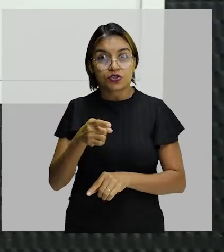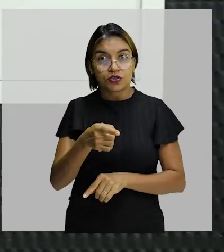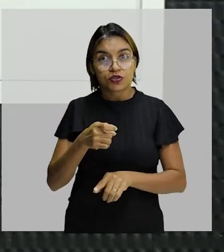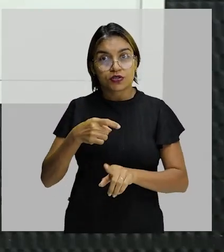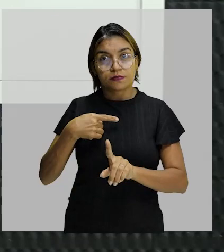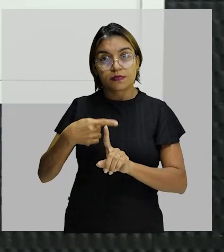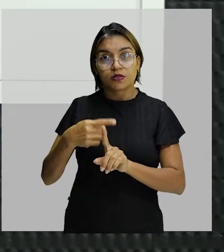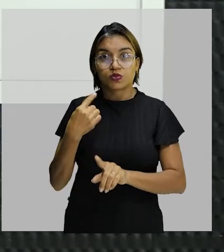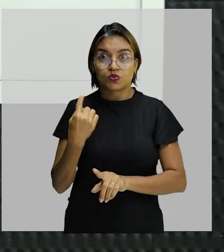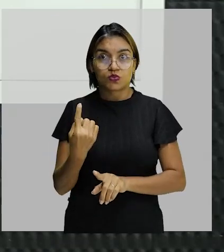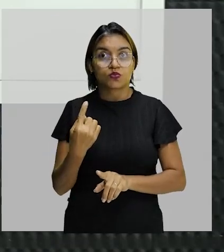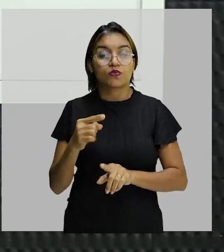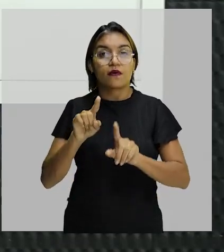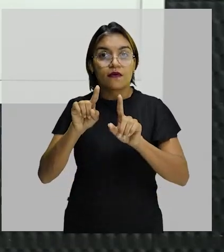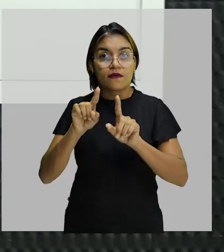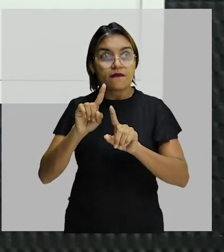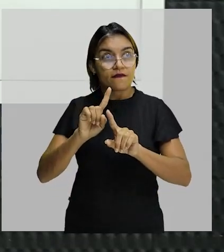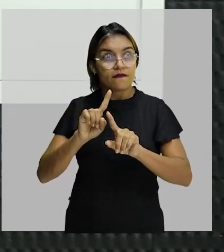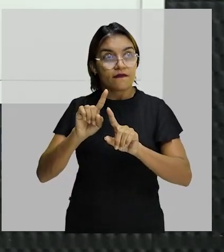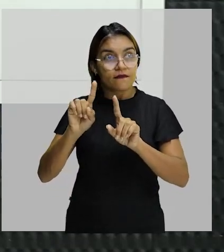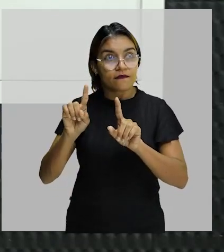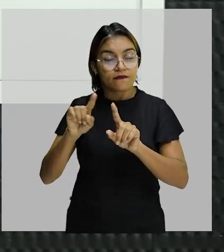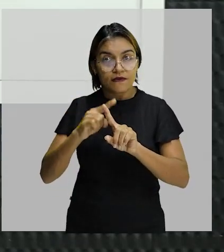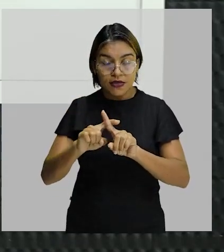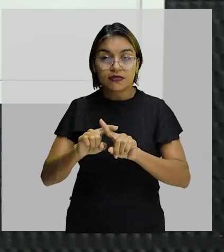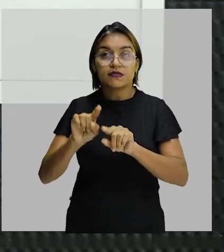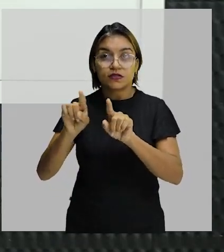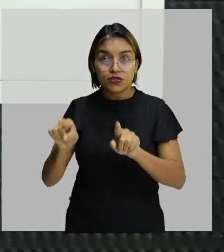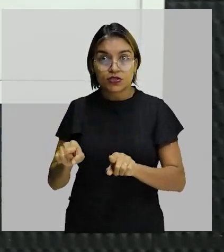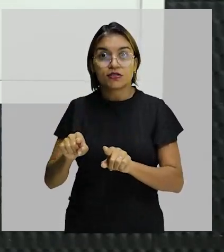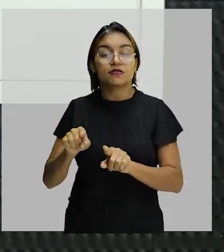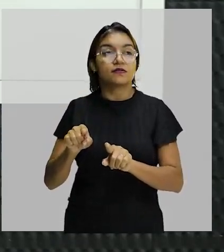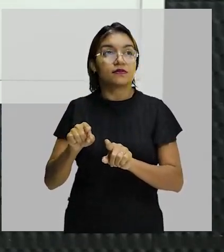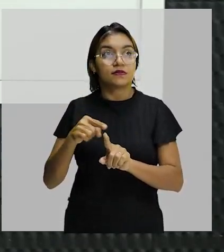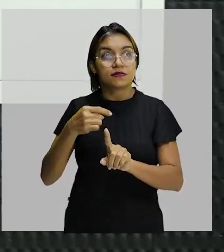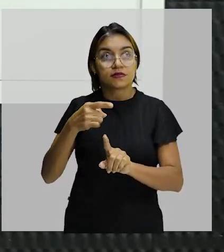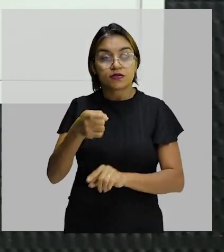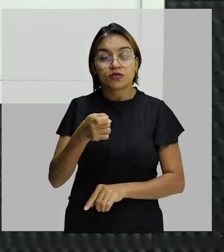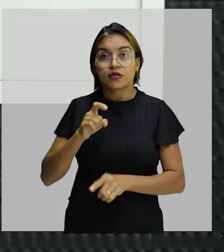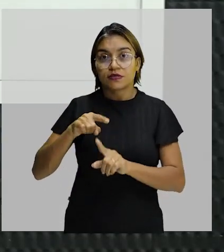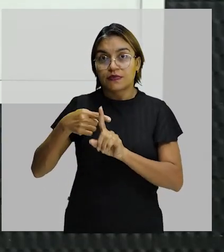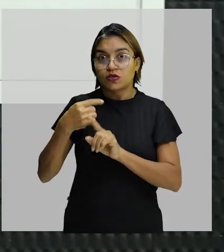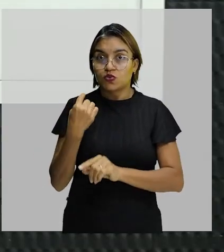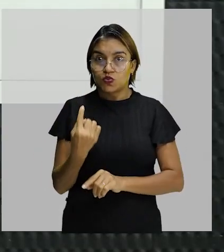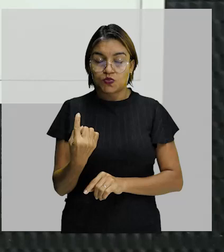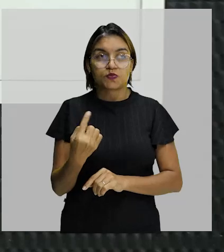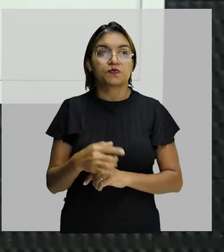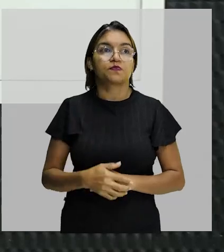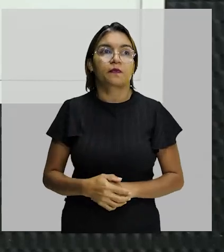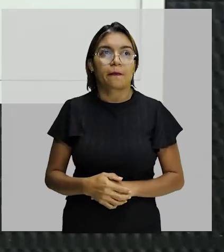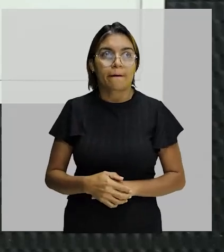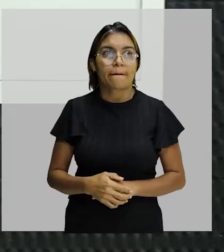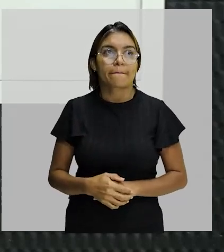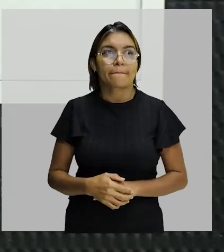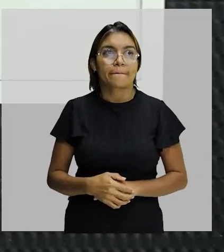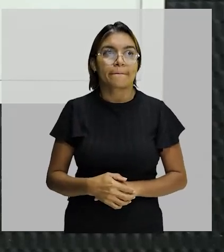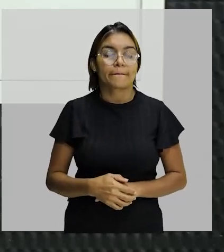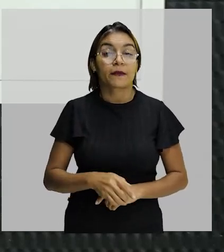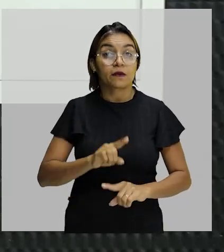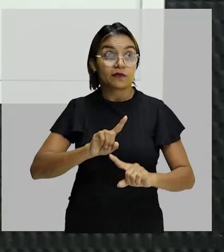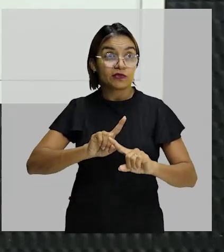1. Porque x mais 1 é elevado ao cubo. Tá? E multiplicado por x menos 3.